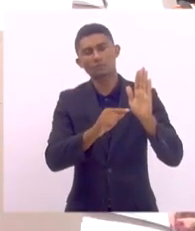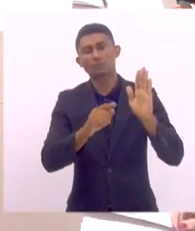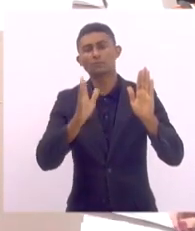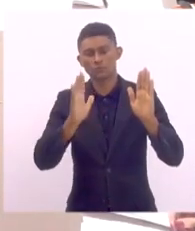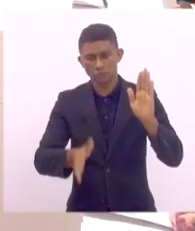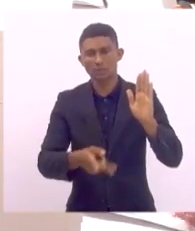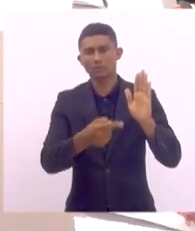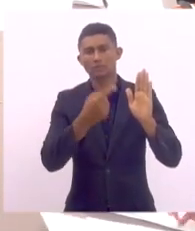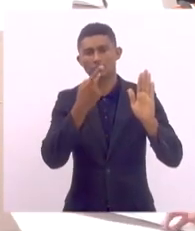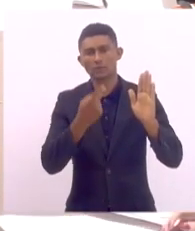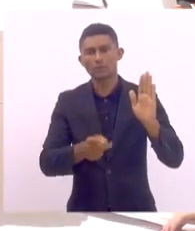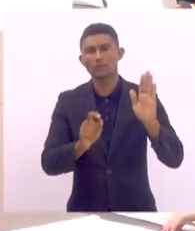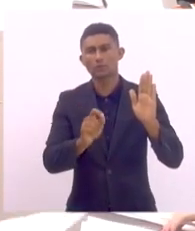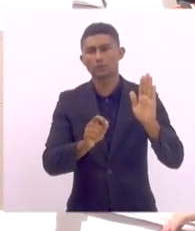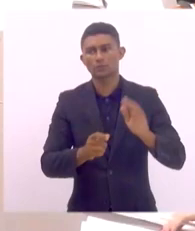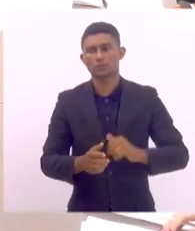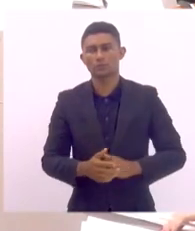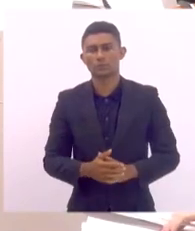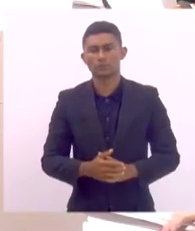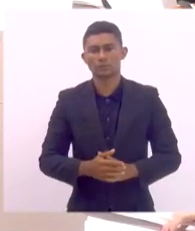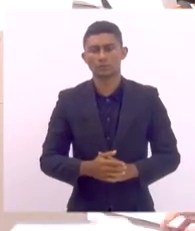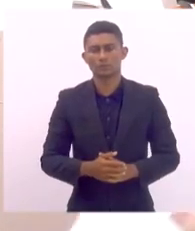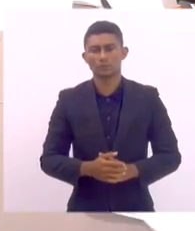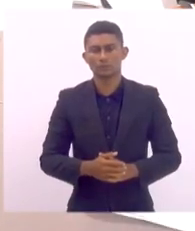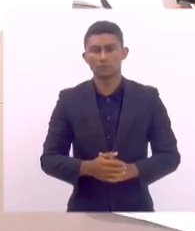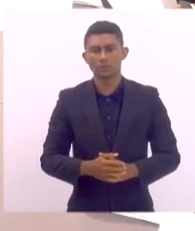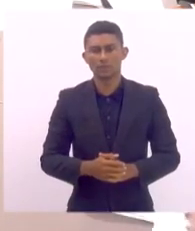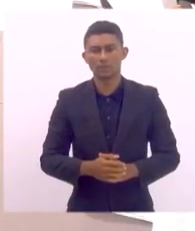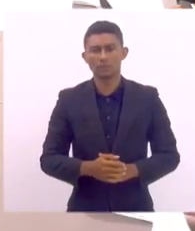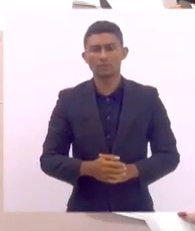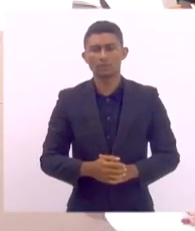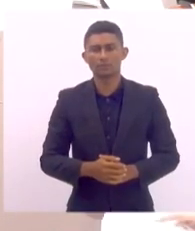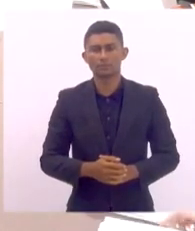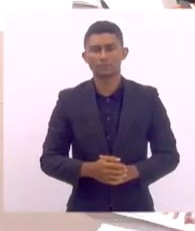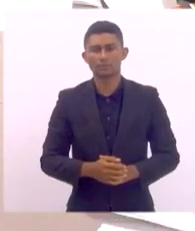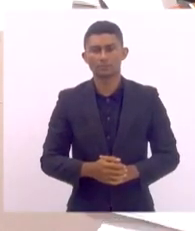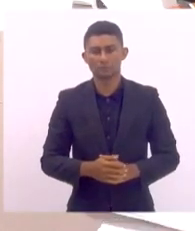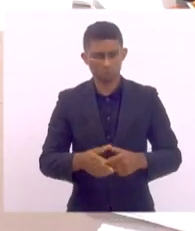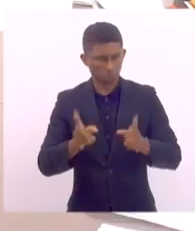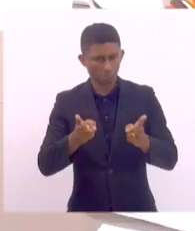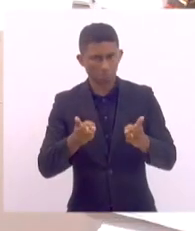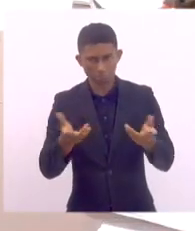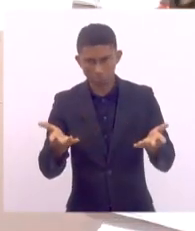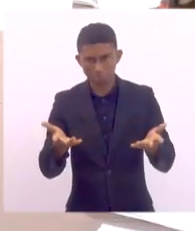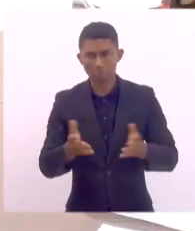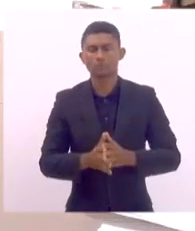previsão. É. Professor, o senhor concorda? Sim. Manter. Vamos embora.